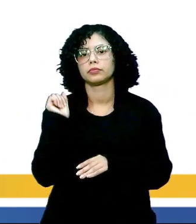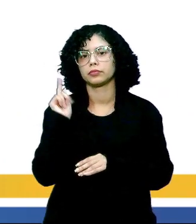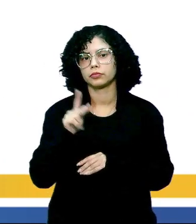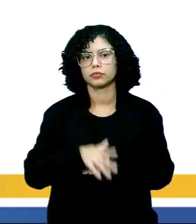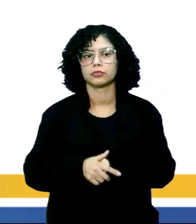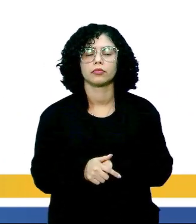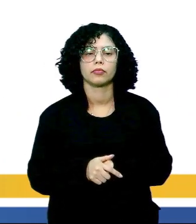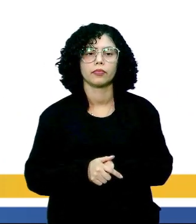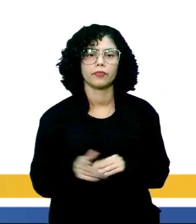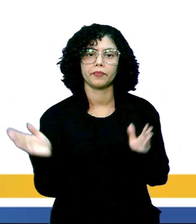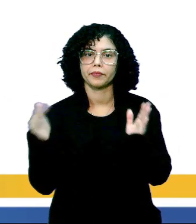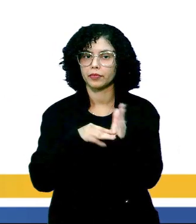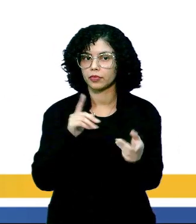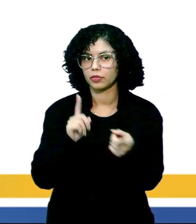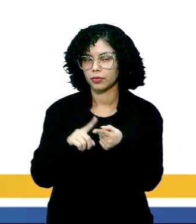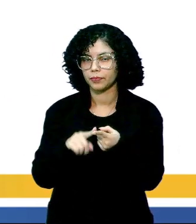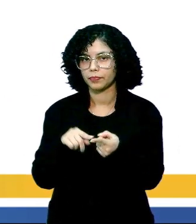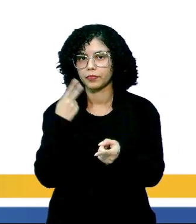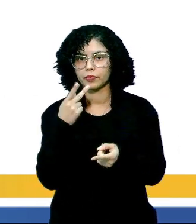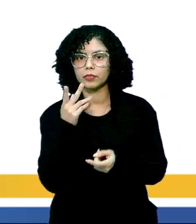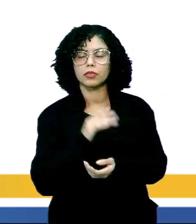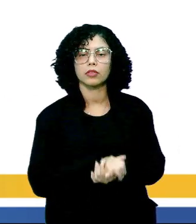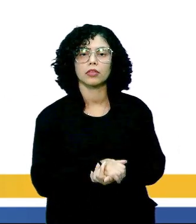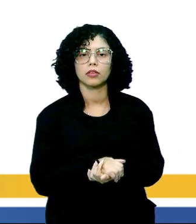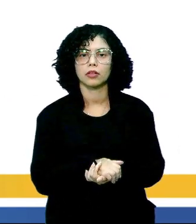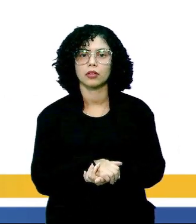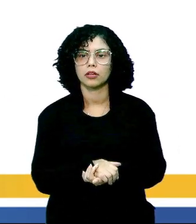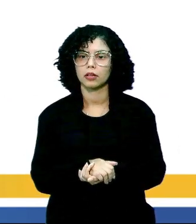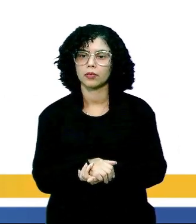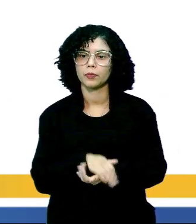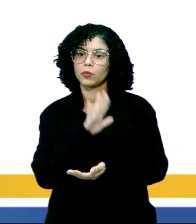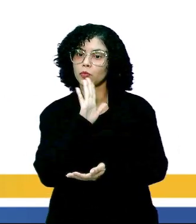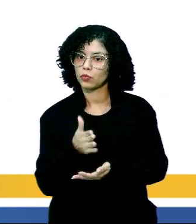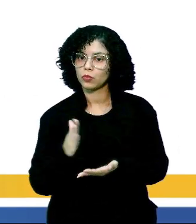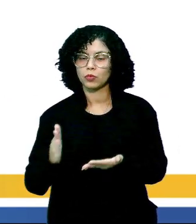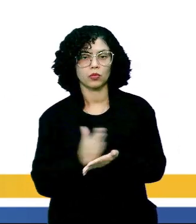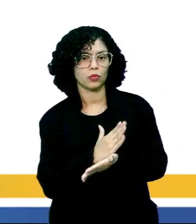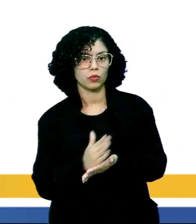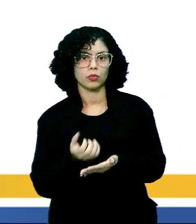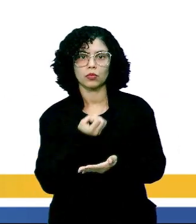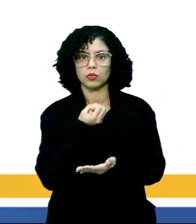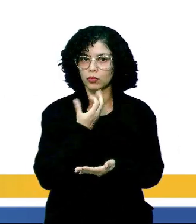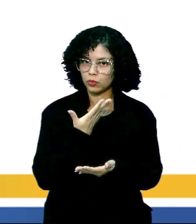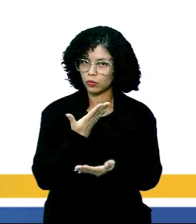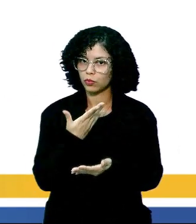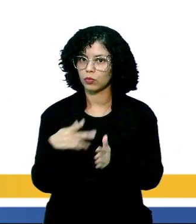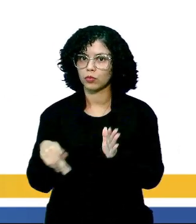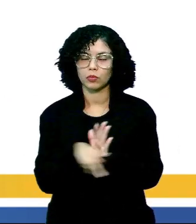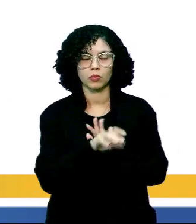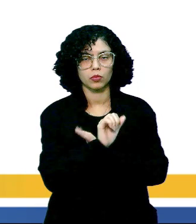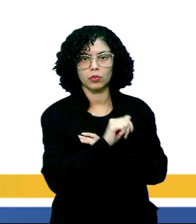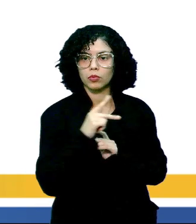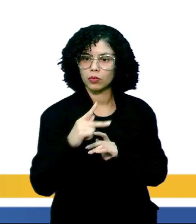ok? Até porque eles já têm alguns benefícios nesses dispositivos, porém, não